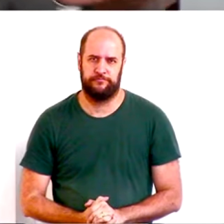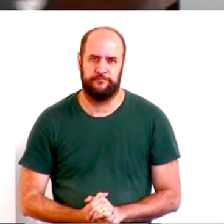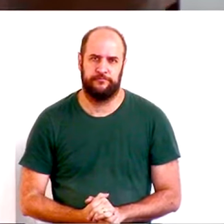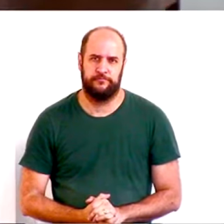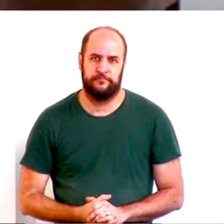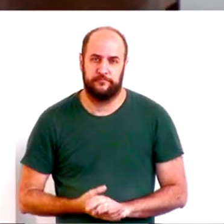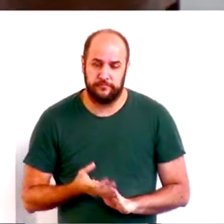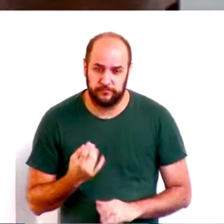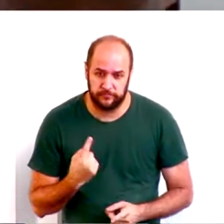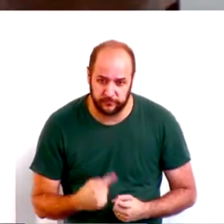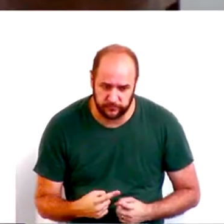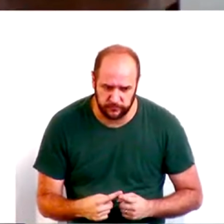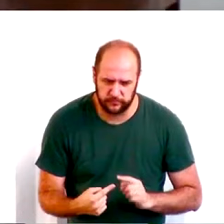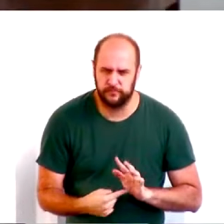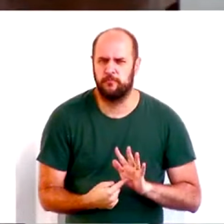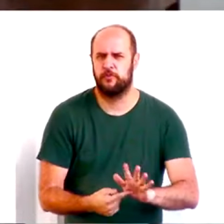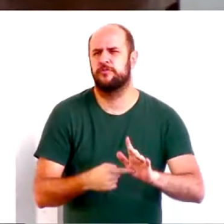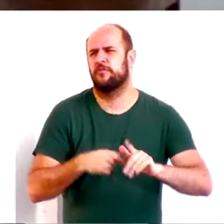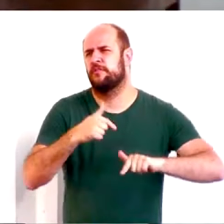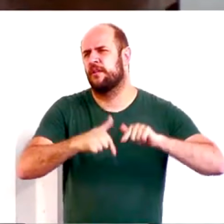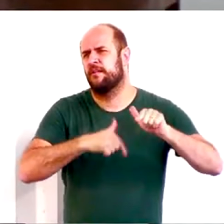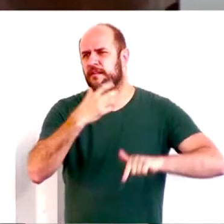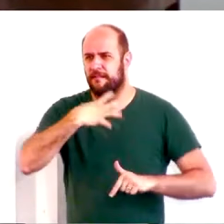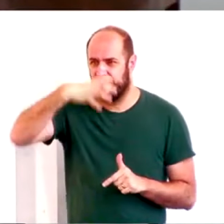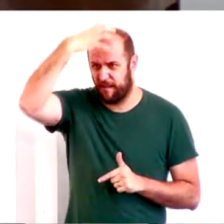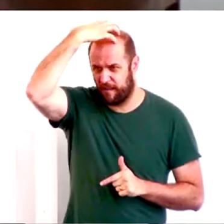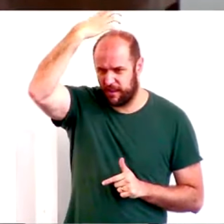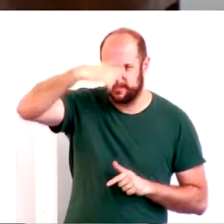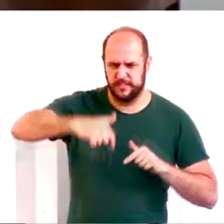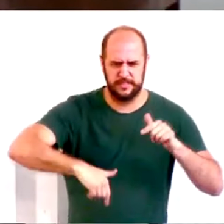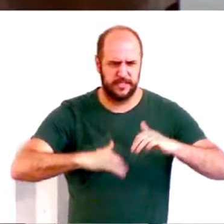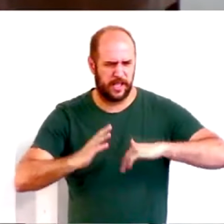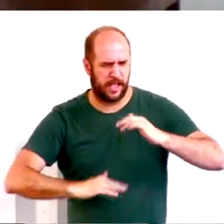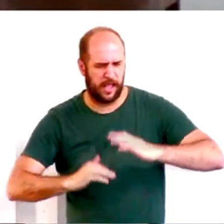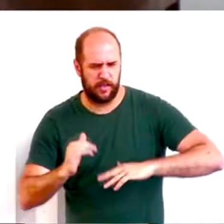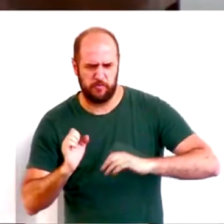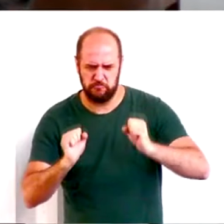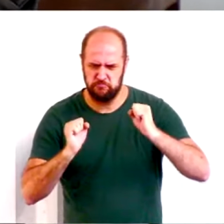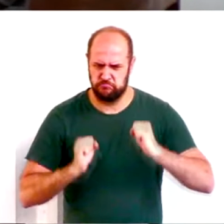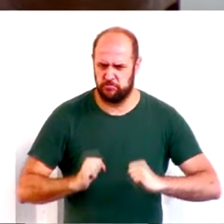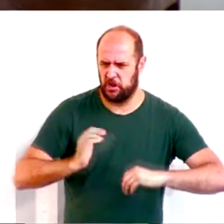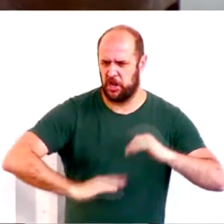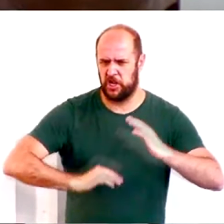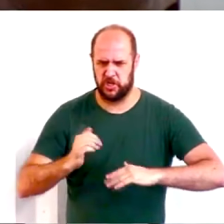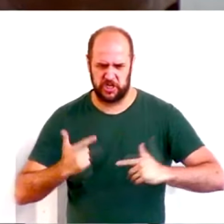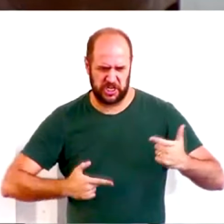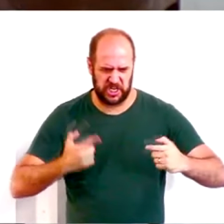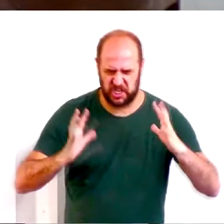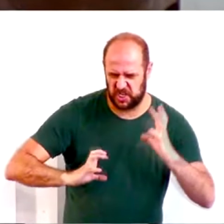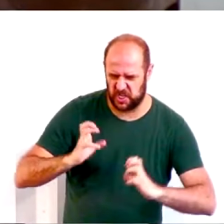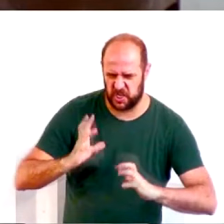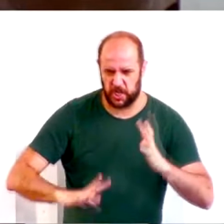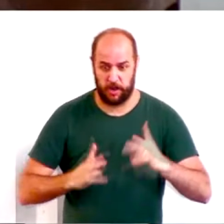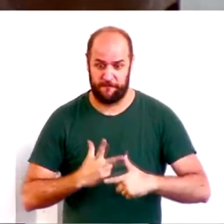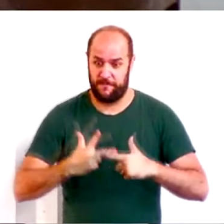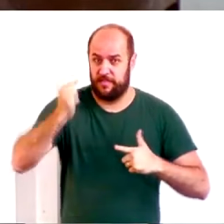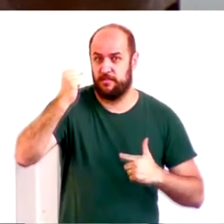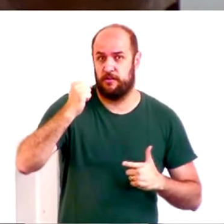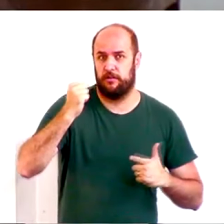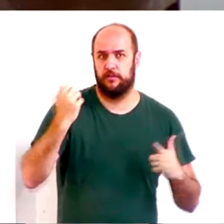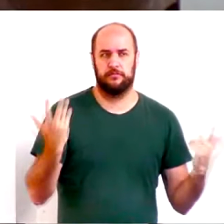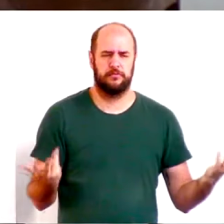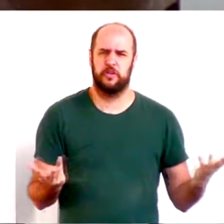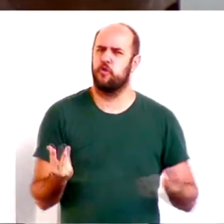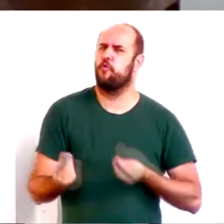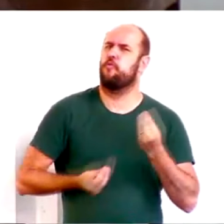mostra ações de Reis ações de povos ações de guerras de vitórias tudo mas como é